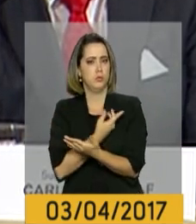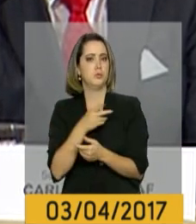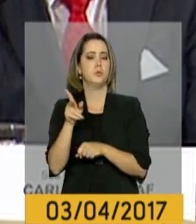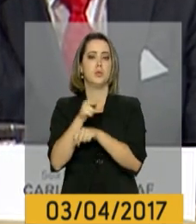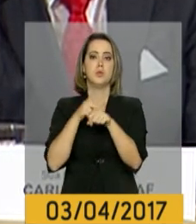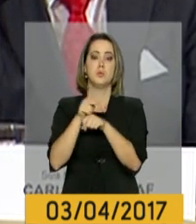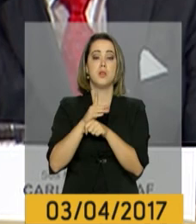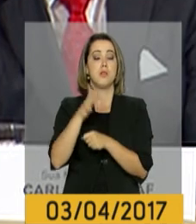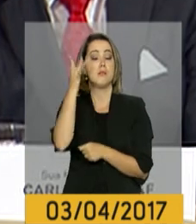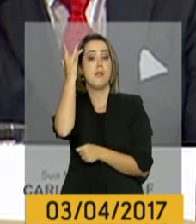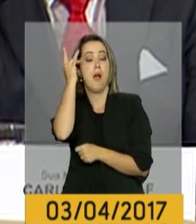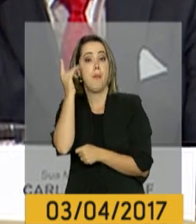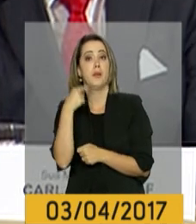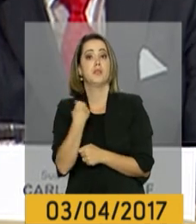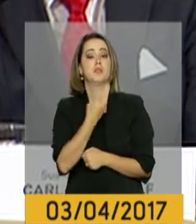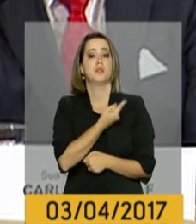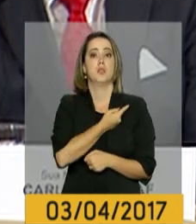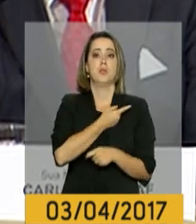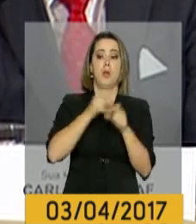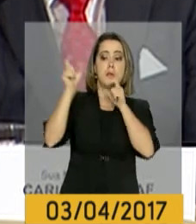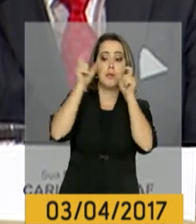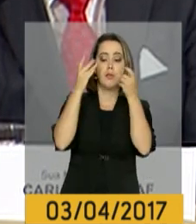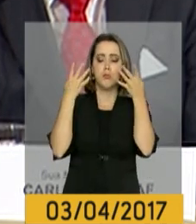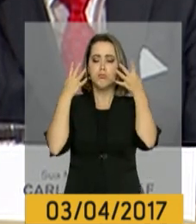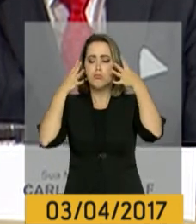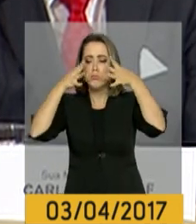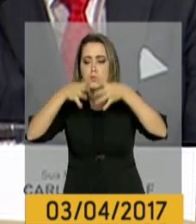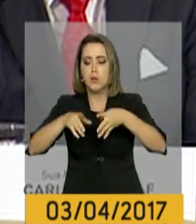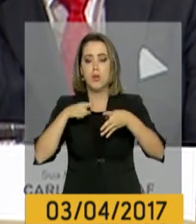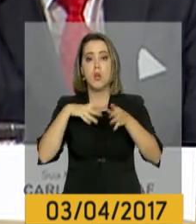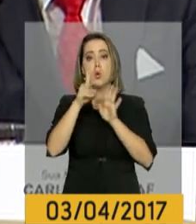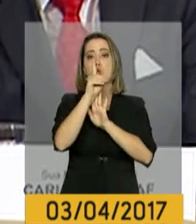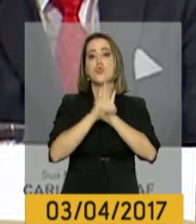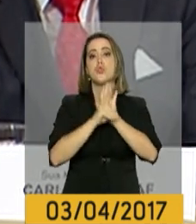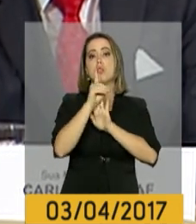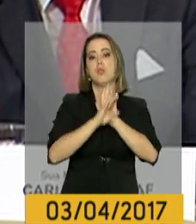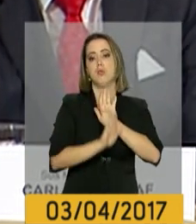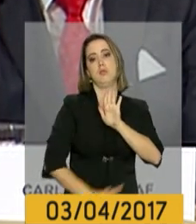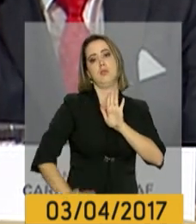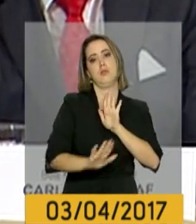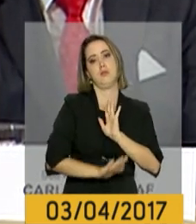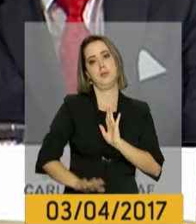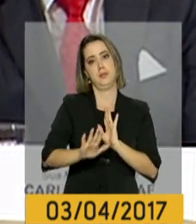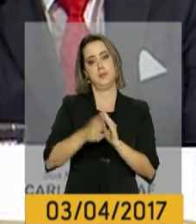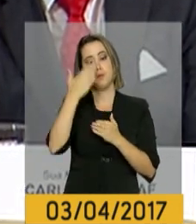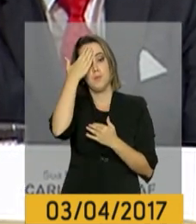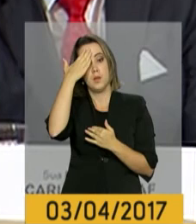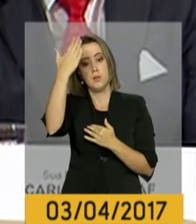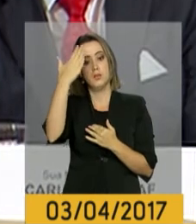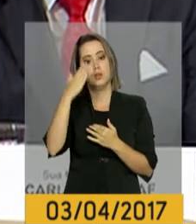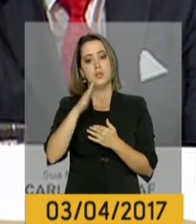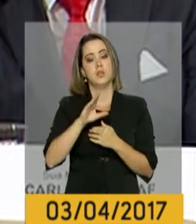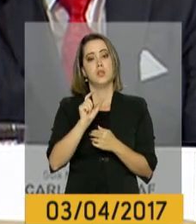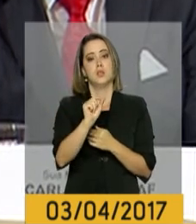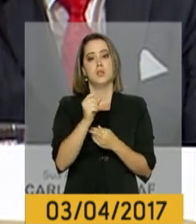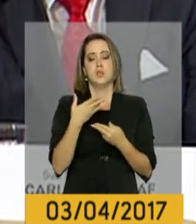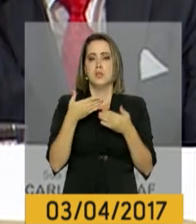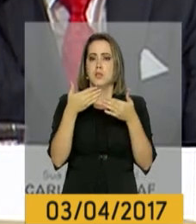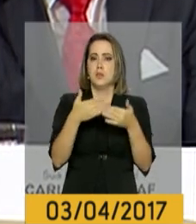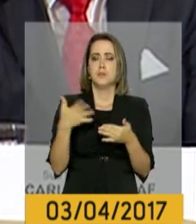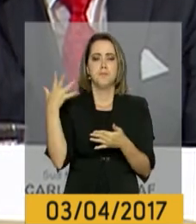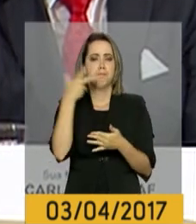Amanhã, nossa atenção se volta para os direitos das crianças, graças à bela